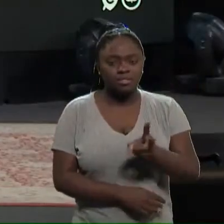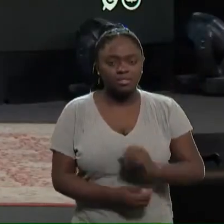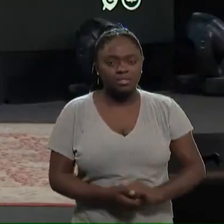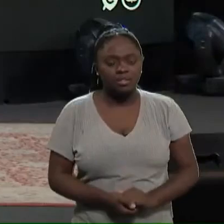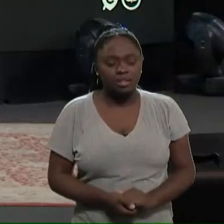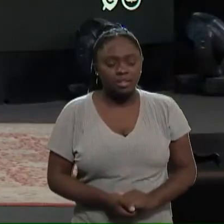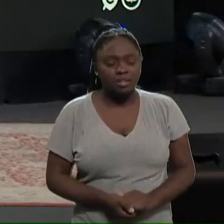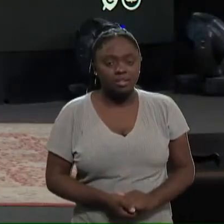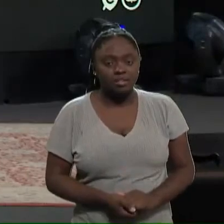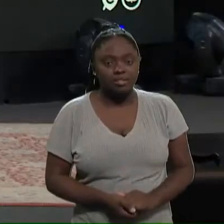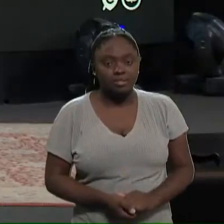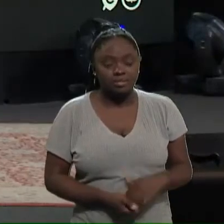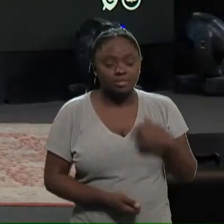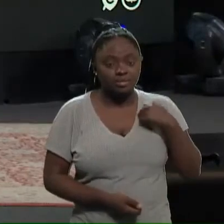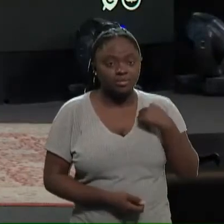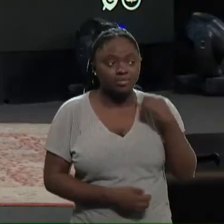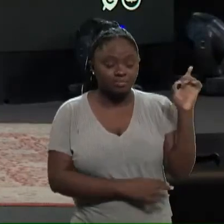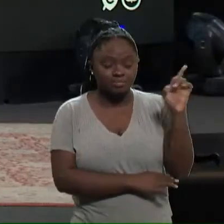Eu sou Davizinho.